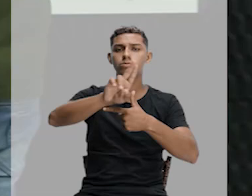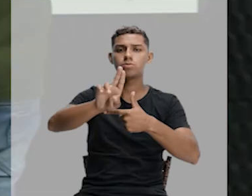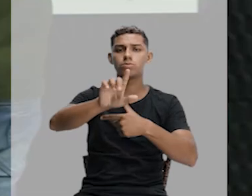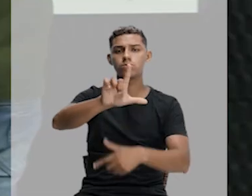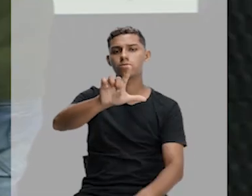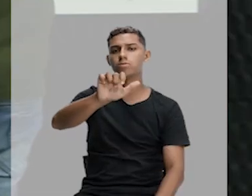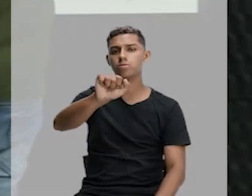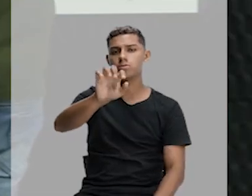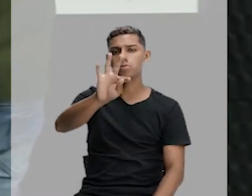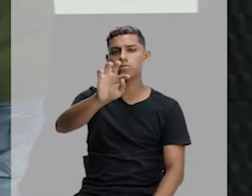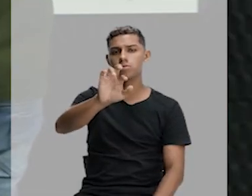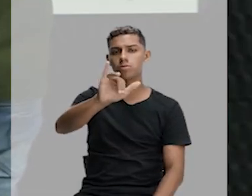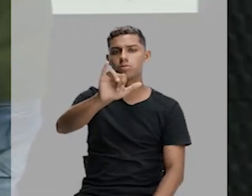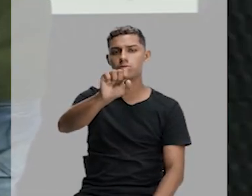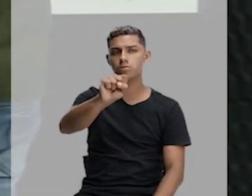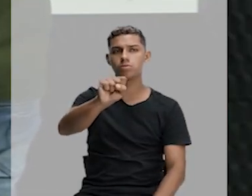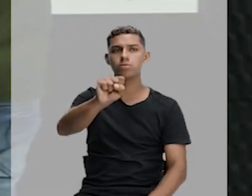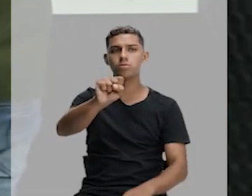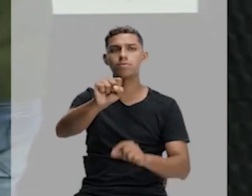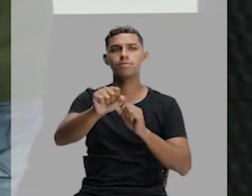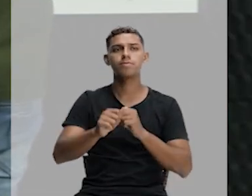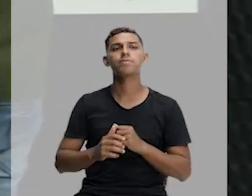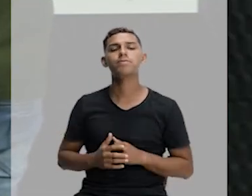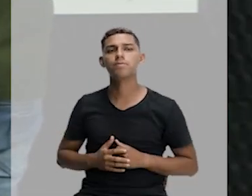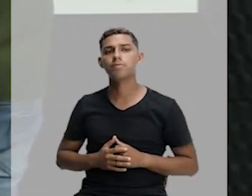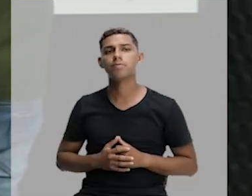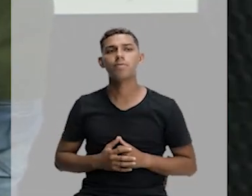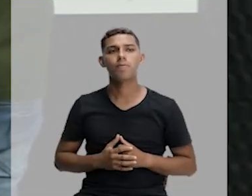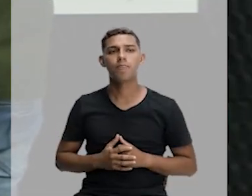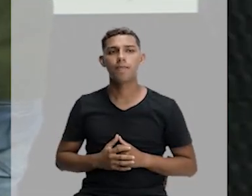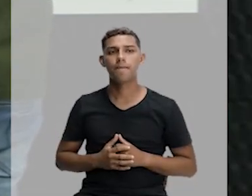lateral. Face lateral.